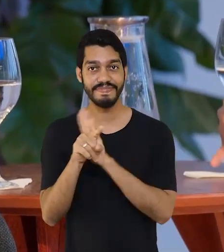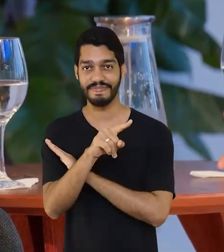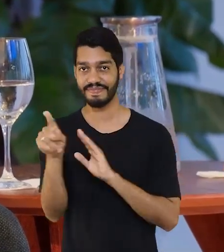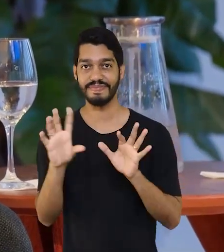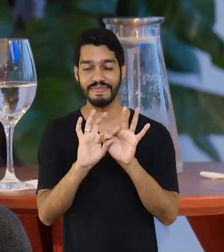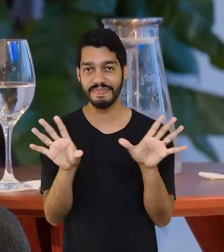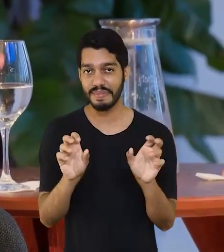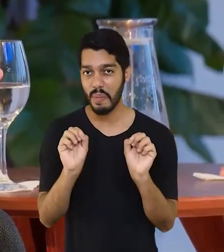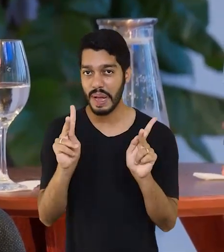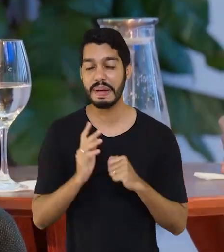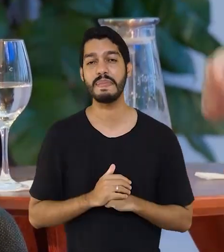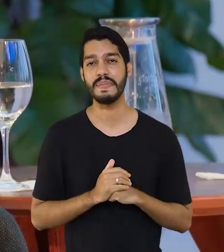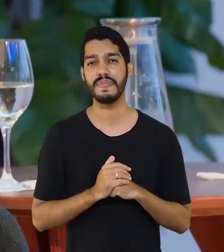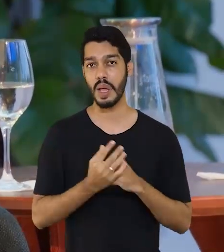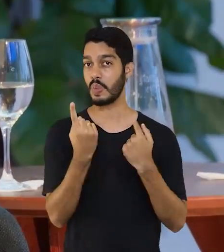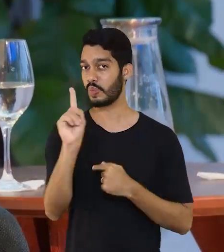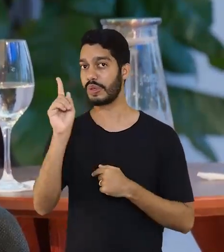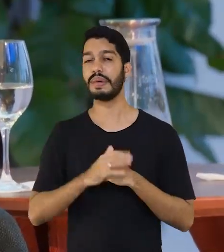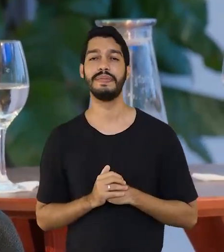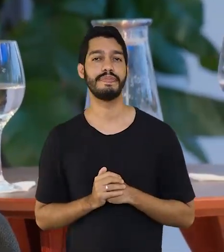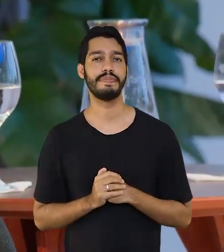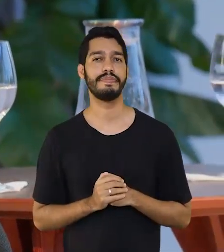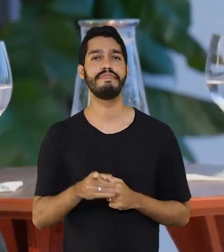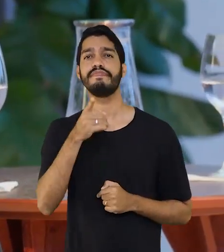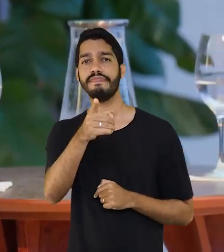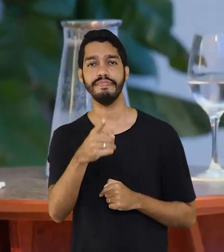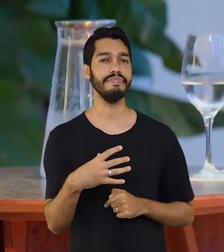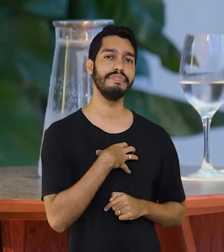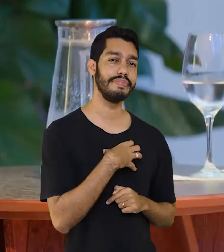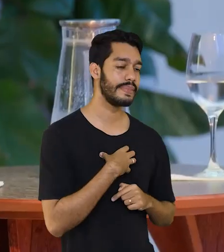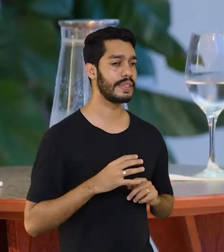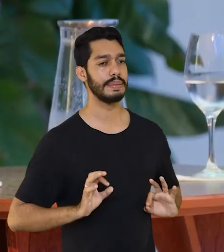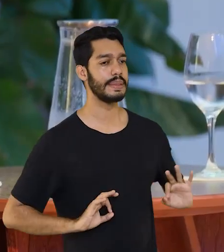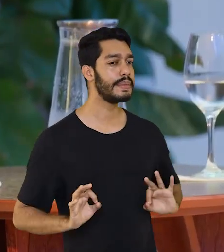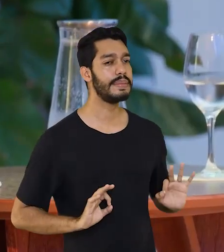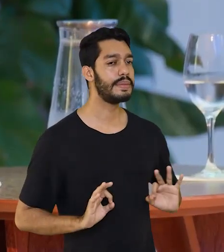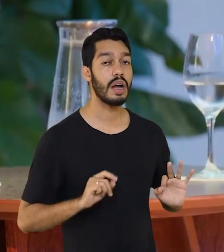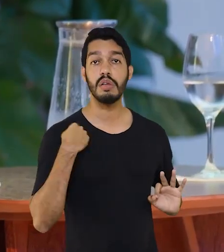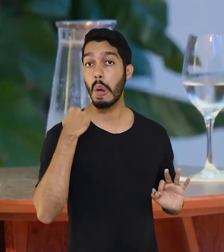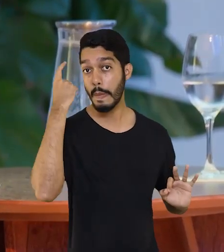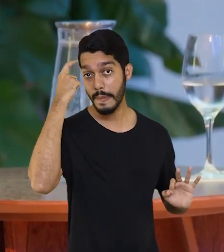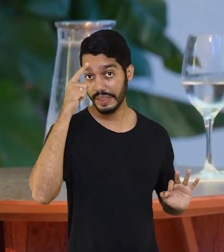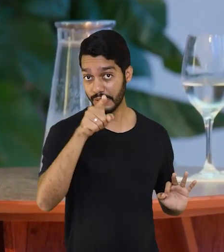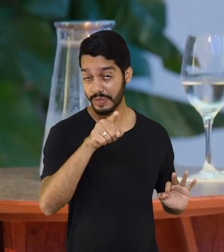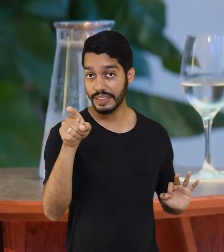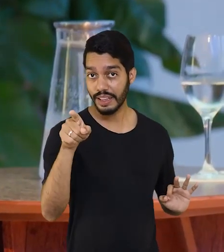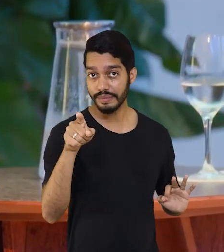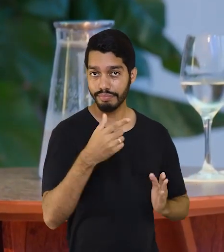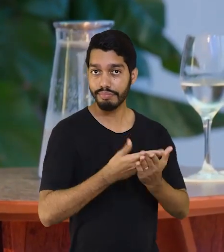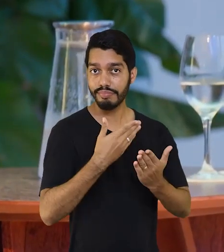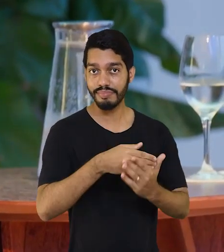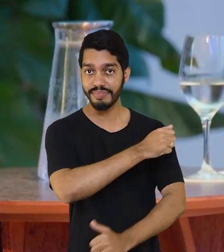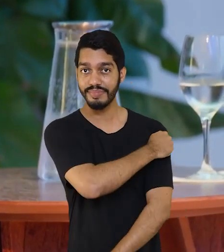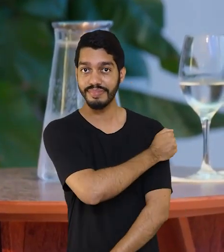dupla. Já que é a última, eu vou aproveitar e vou fazer a dupla. Como que você se prepara? Né? E aí estou pensando muito em vocês,